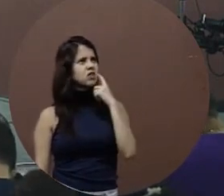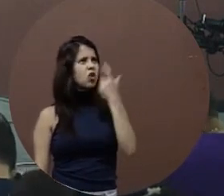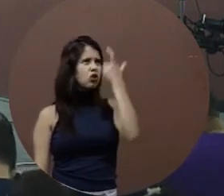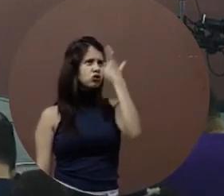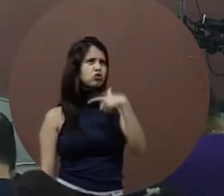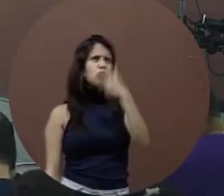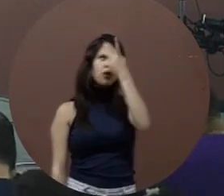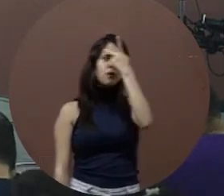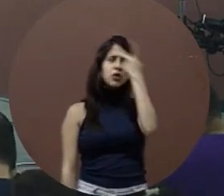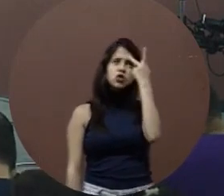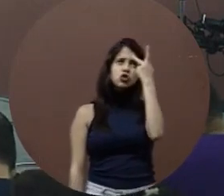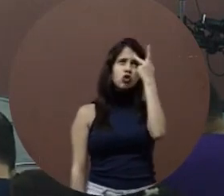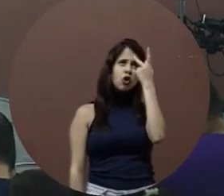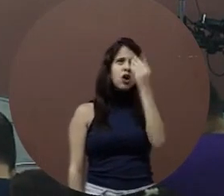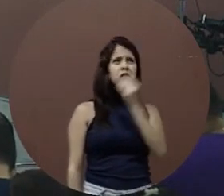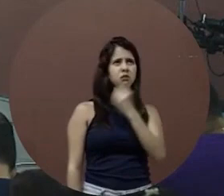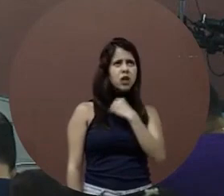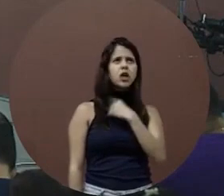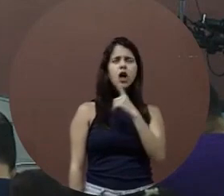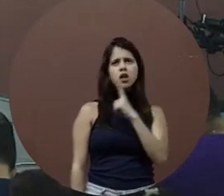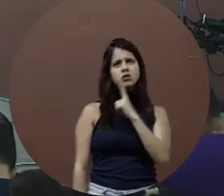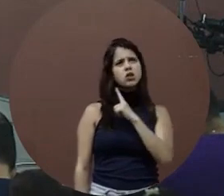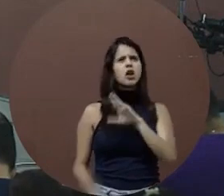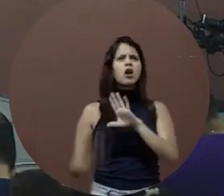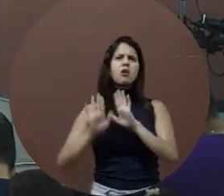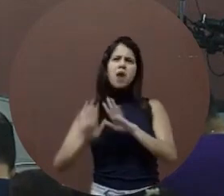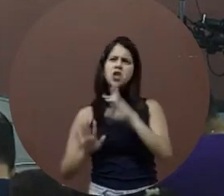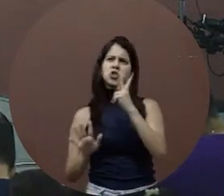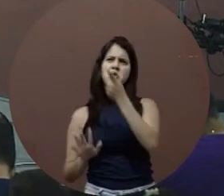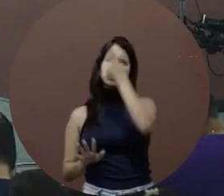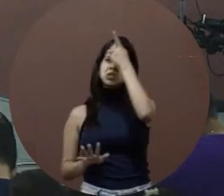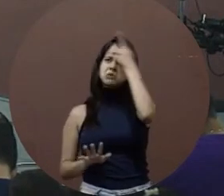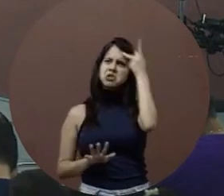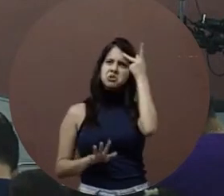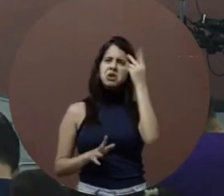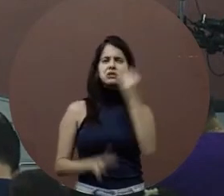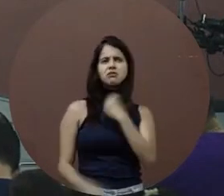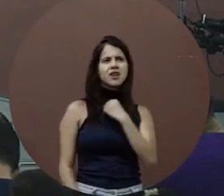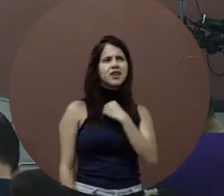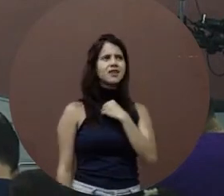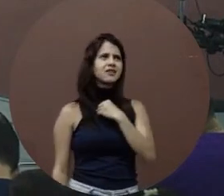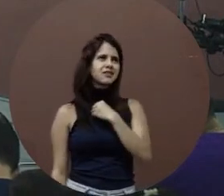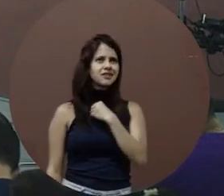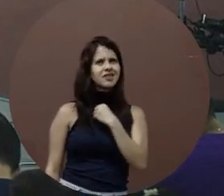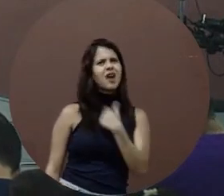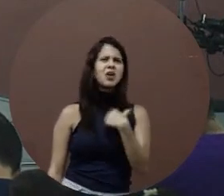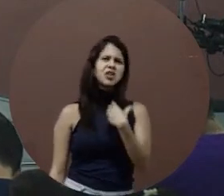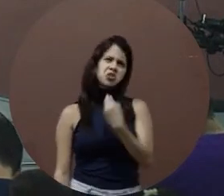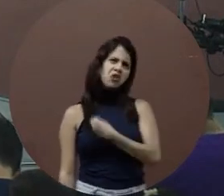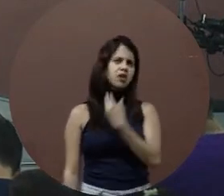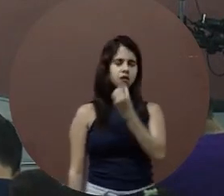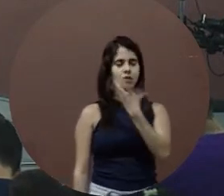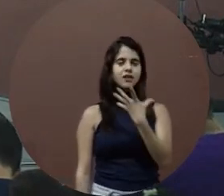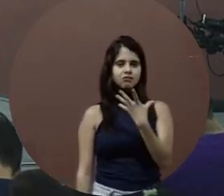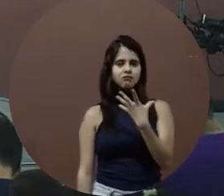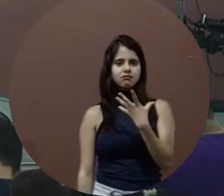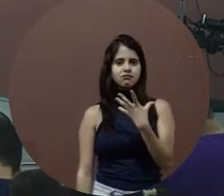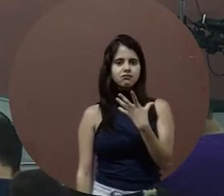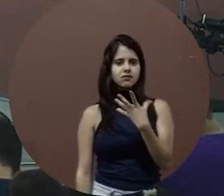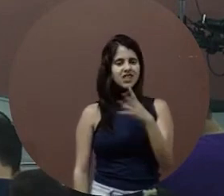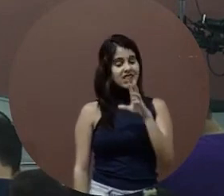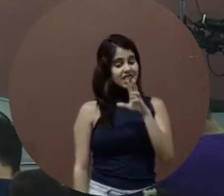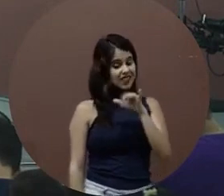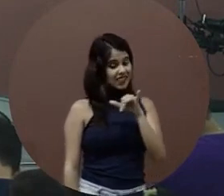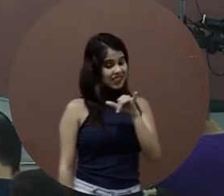uma pessoa... Eu tenho meus pecados, né? Todo mundo peca, né? Mas eu estou bem. Então você não